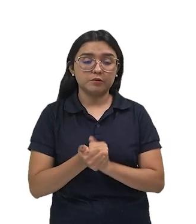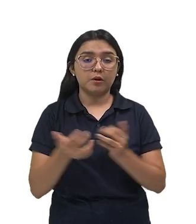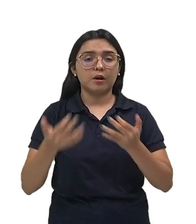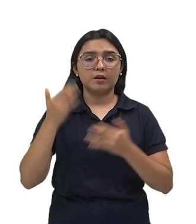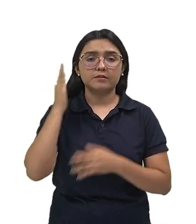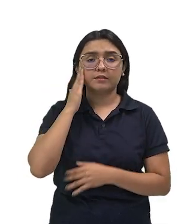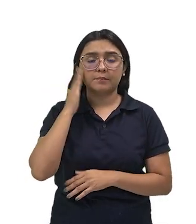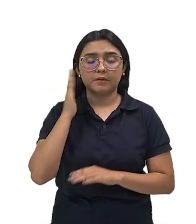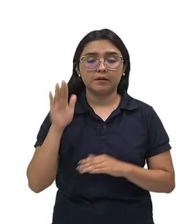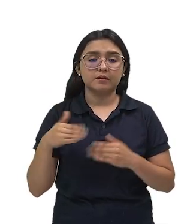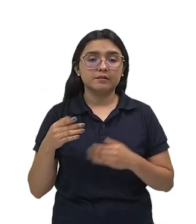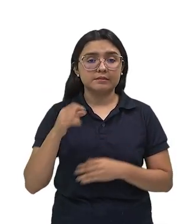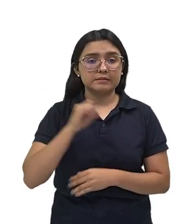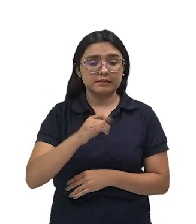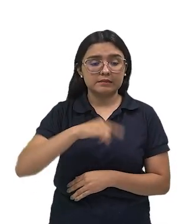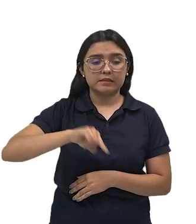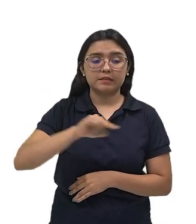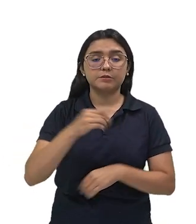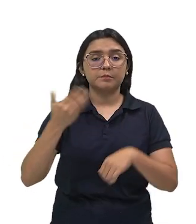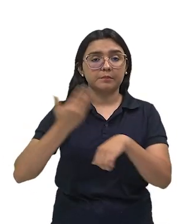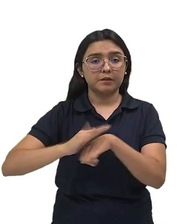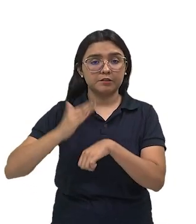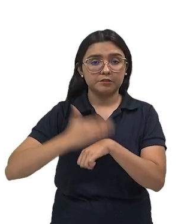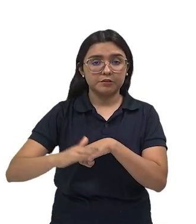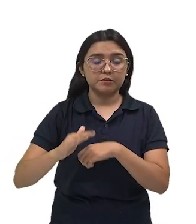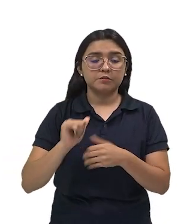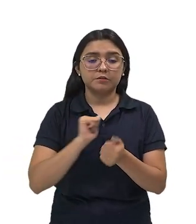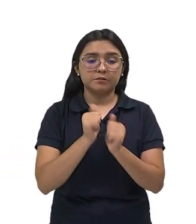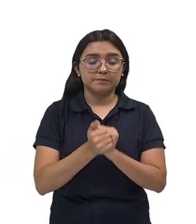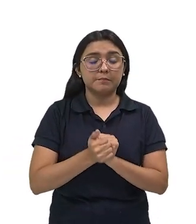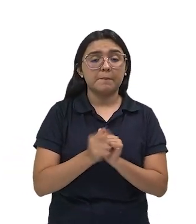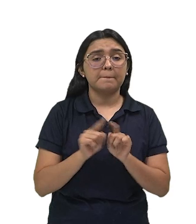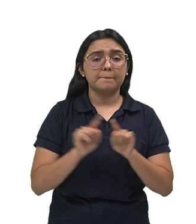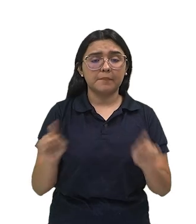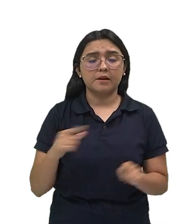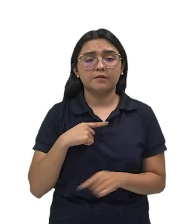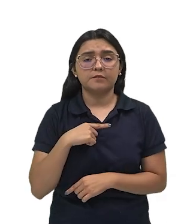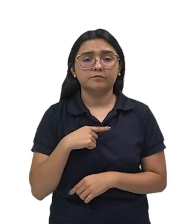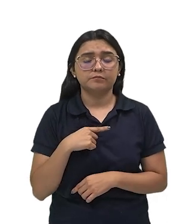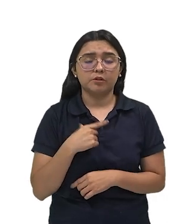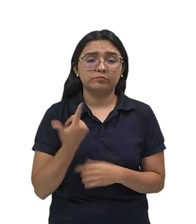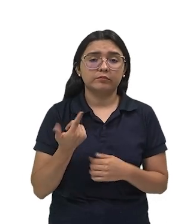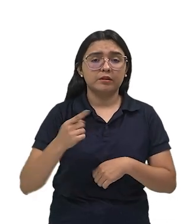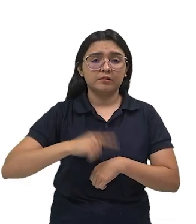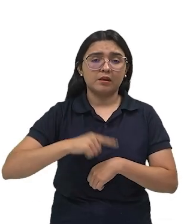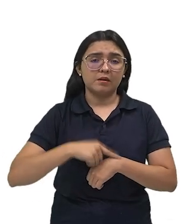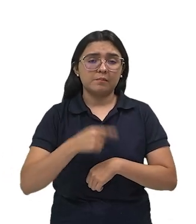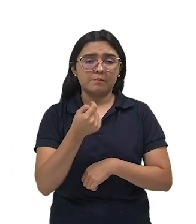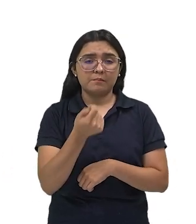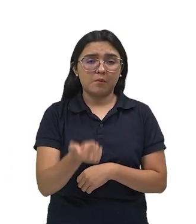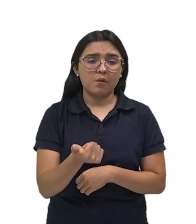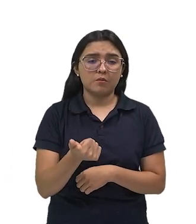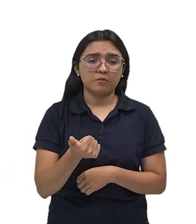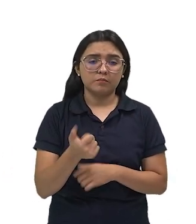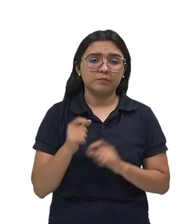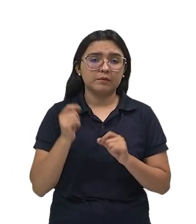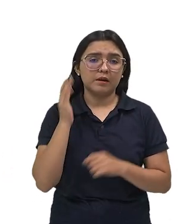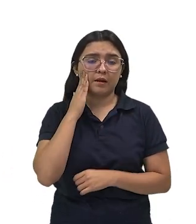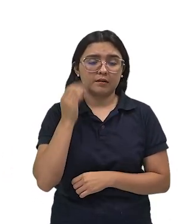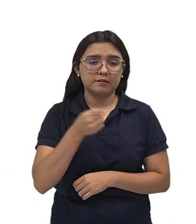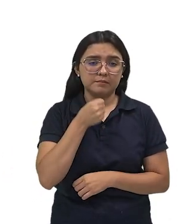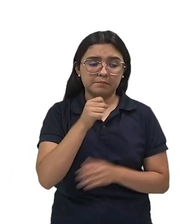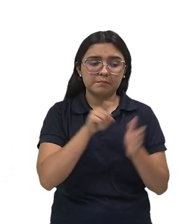eu não vou ter tempo, Então, desses 500 aqui, que é a minha população toda, minha